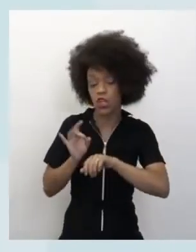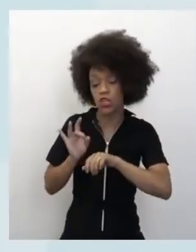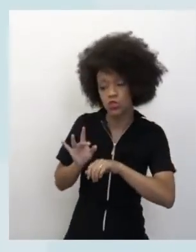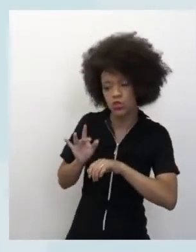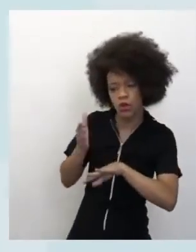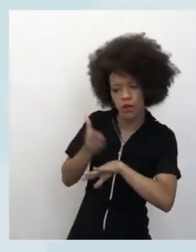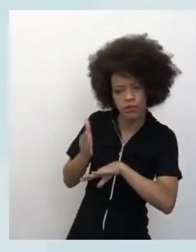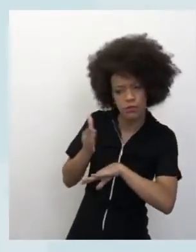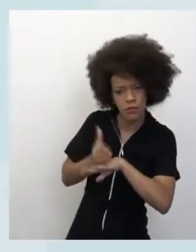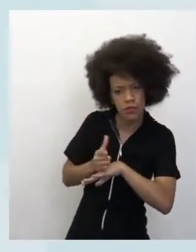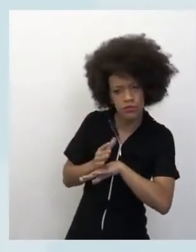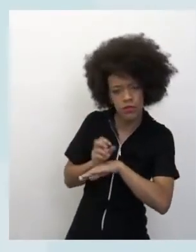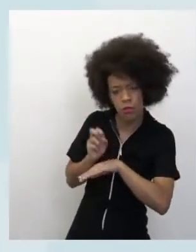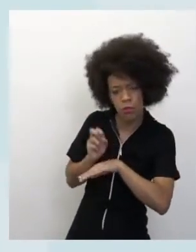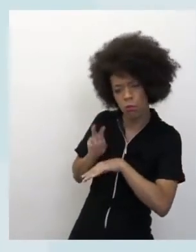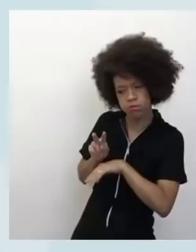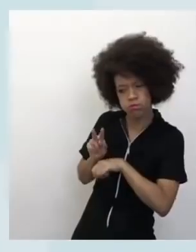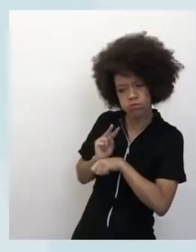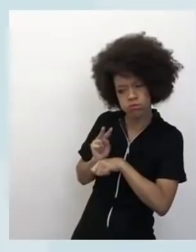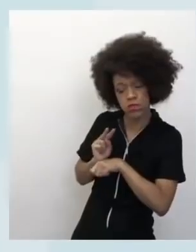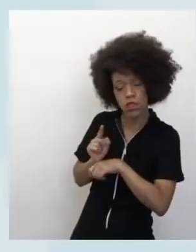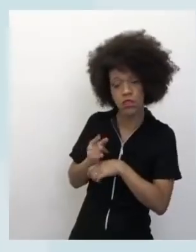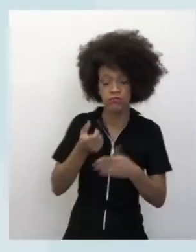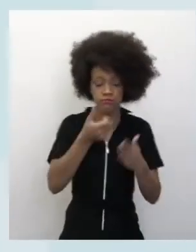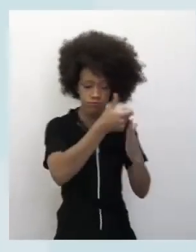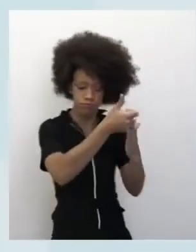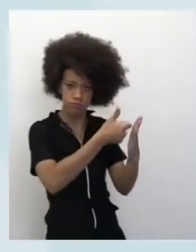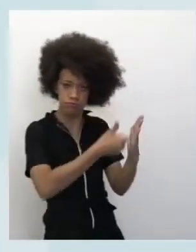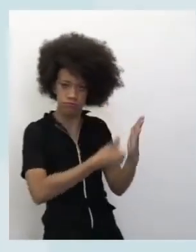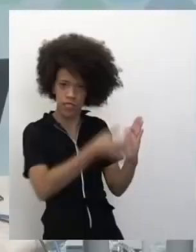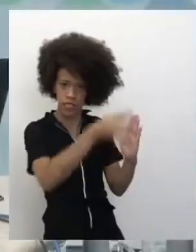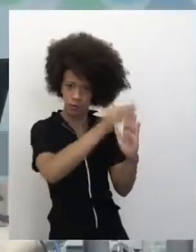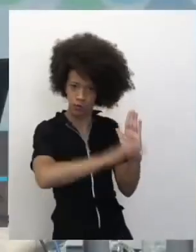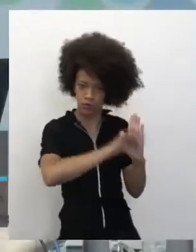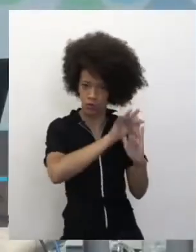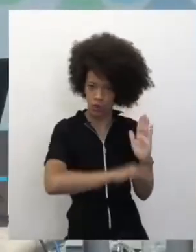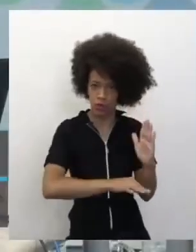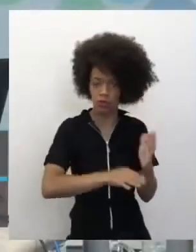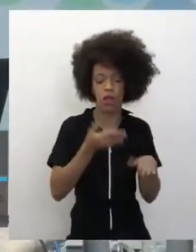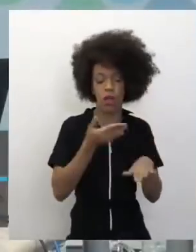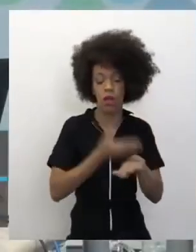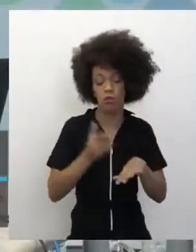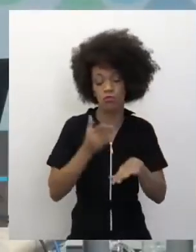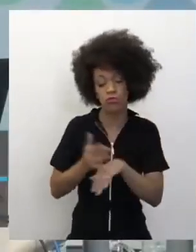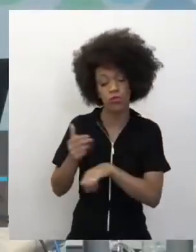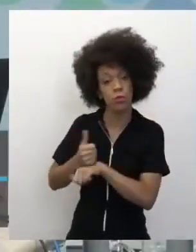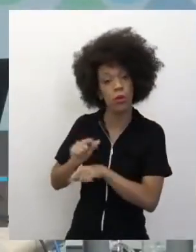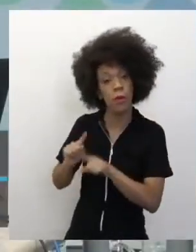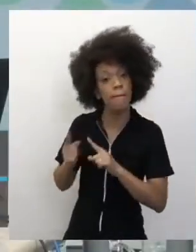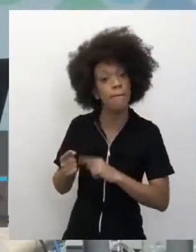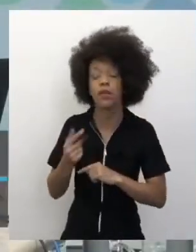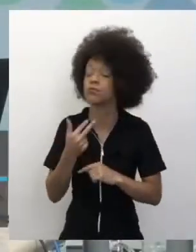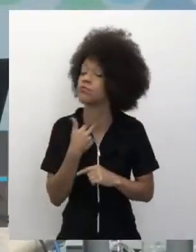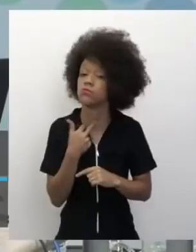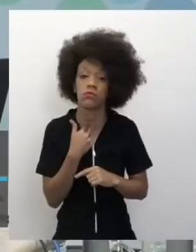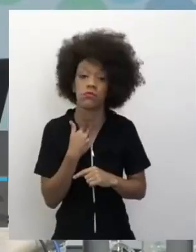e fizesse, então, estabelecesse uma rotina, né? Então, eles precisam também conhecer dessa profissão para estabelecer uma rotina e poder